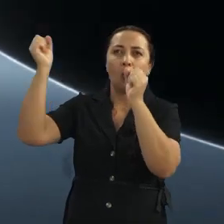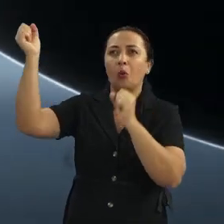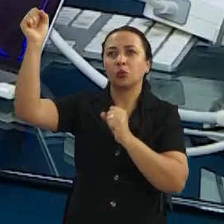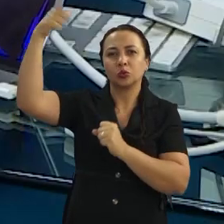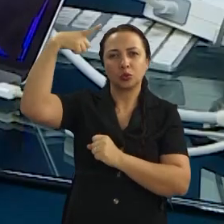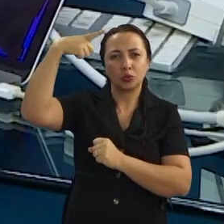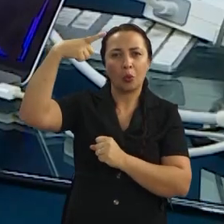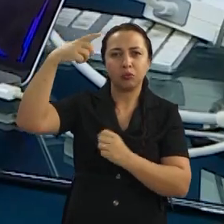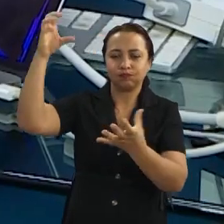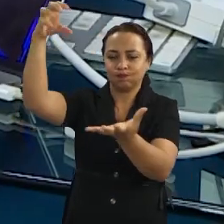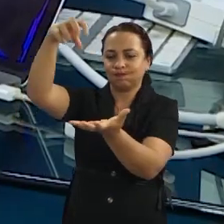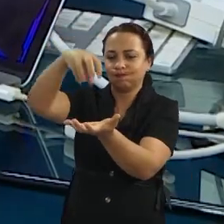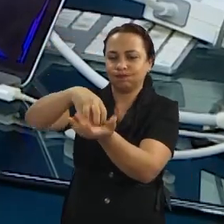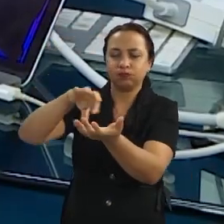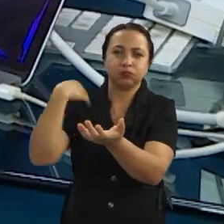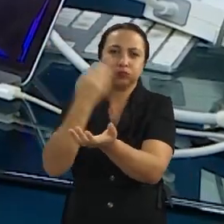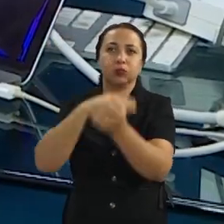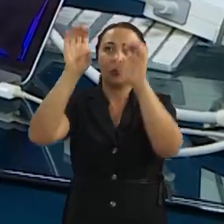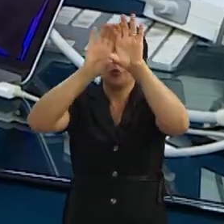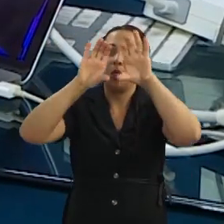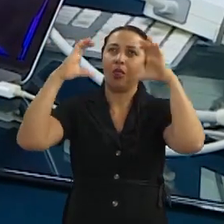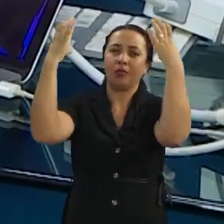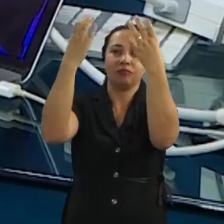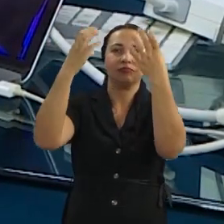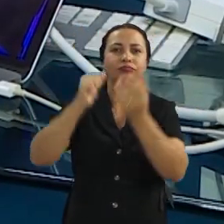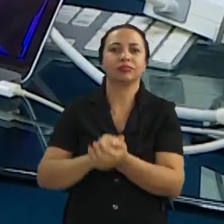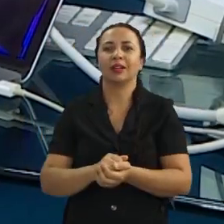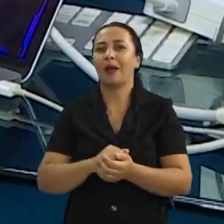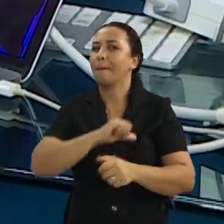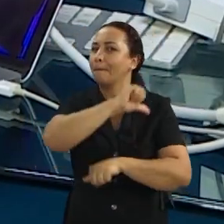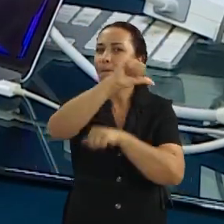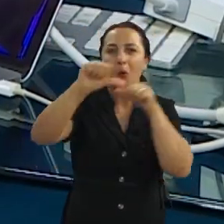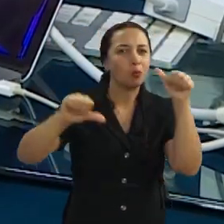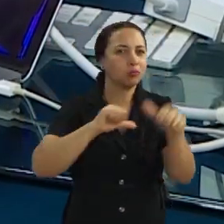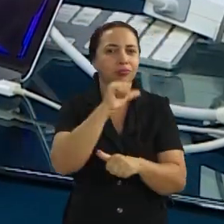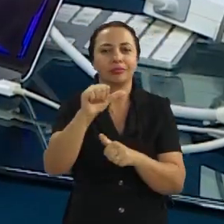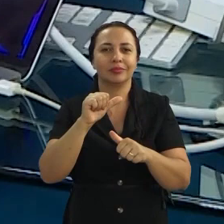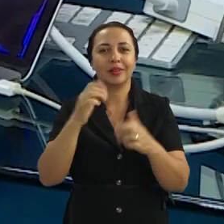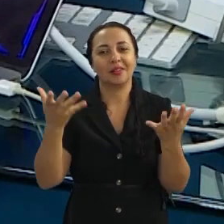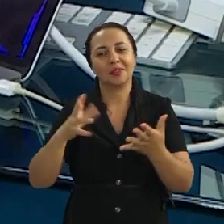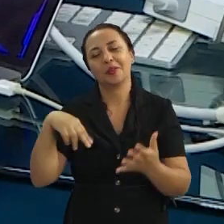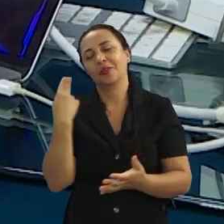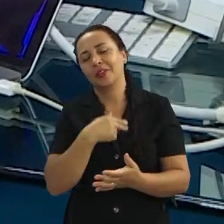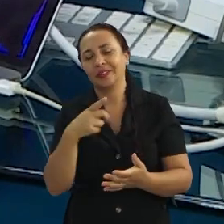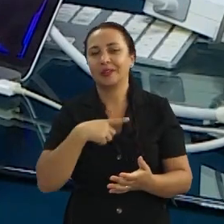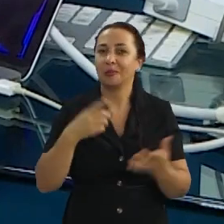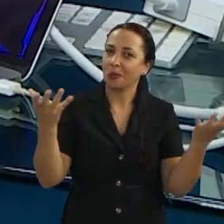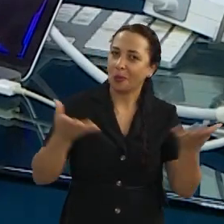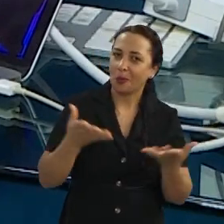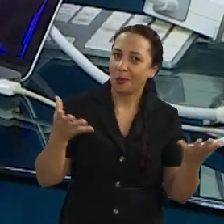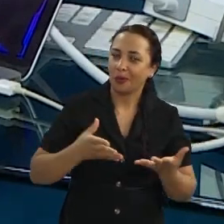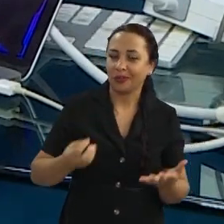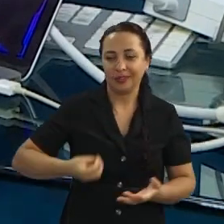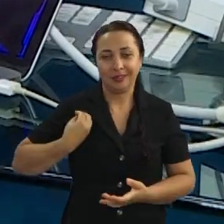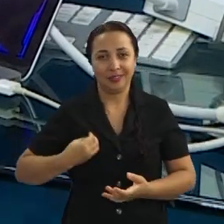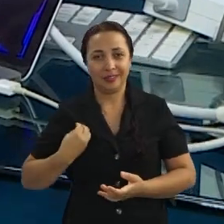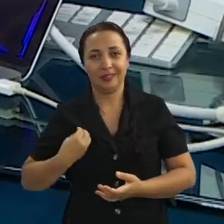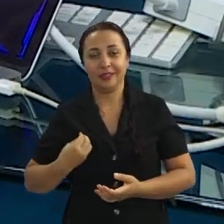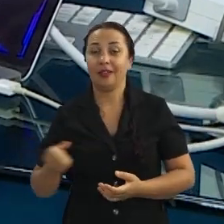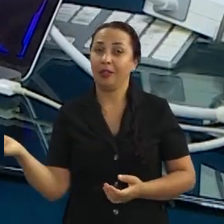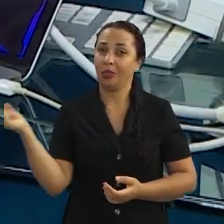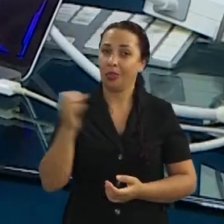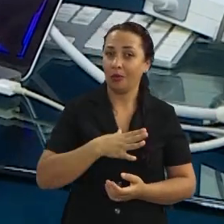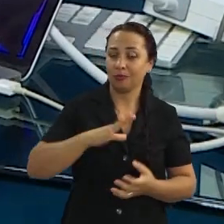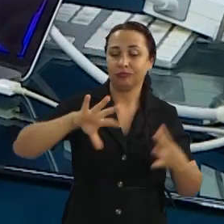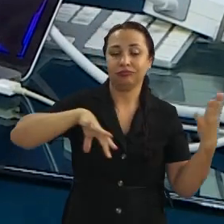o centro do nosso universo próximo era uma das revoluções né então nós temos aí hoje a existência